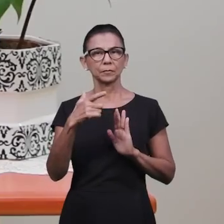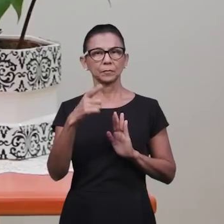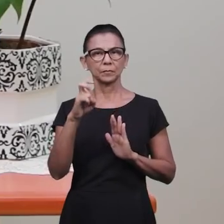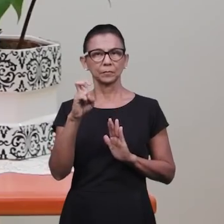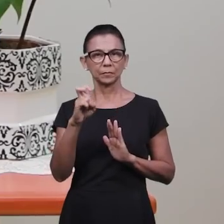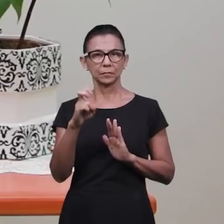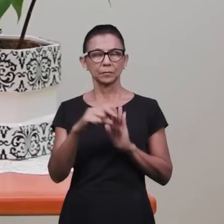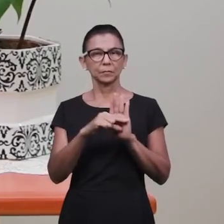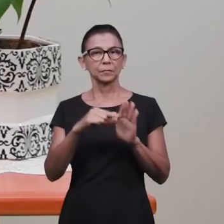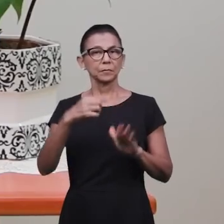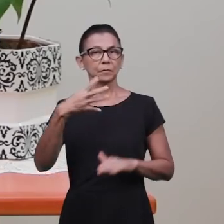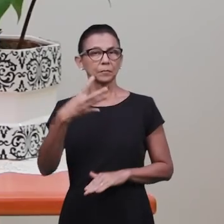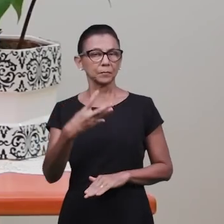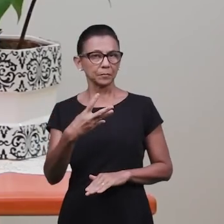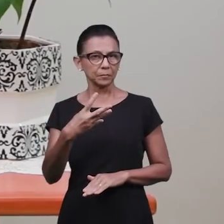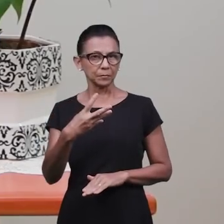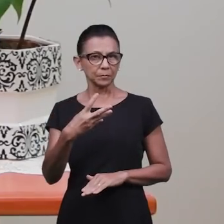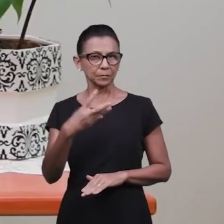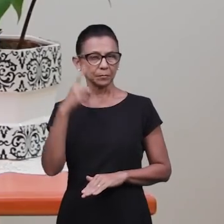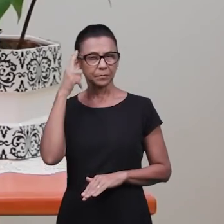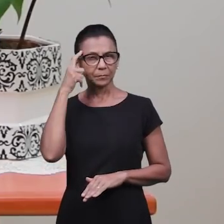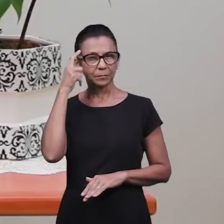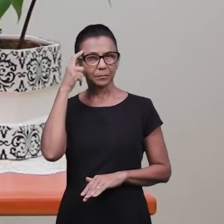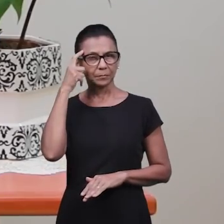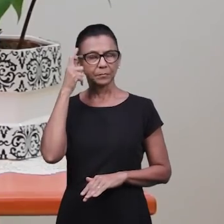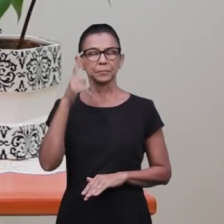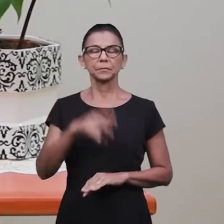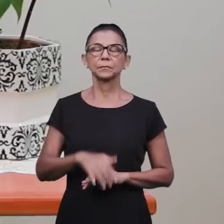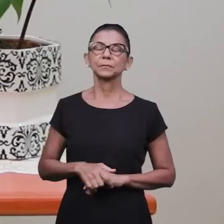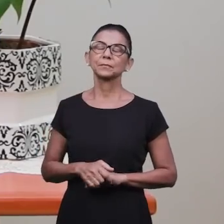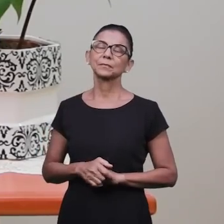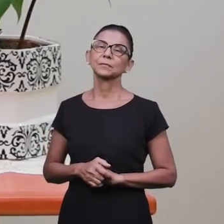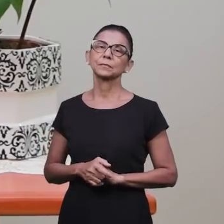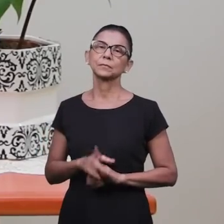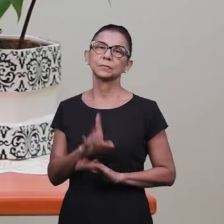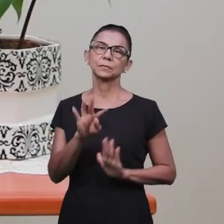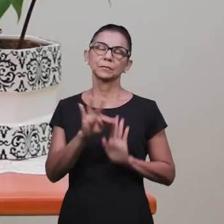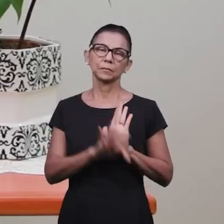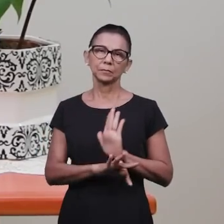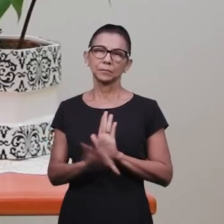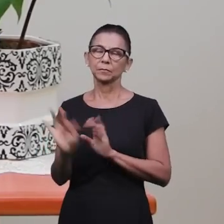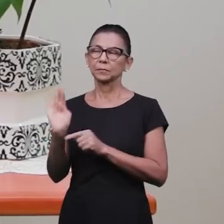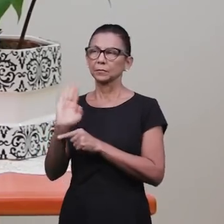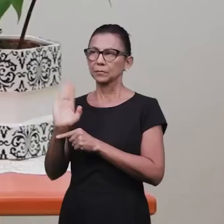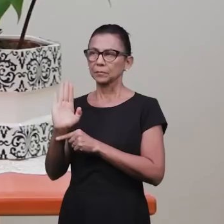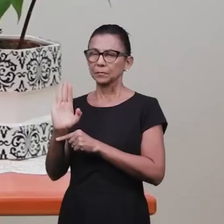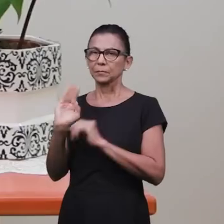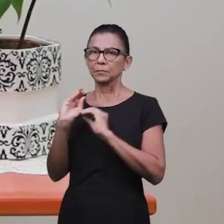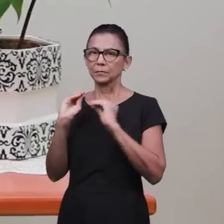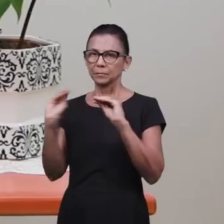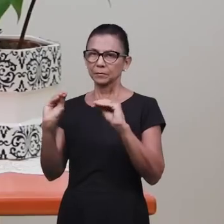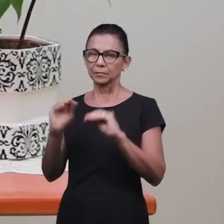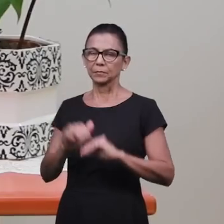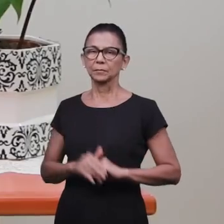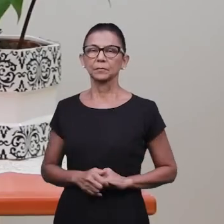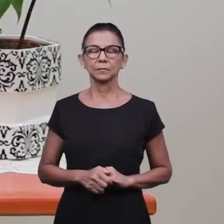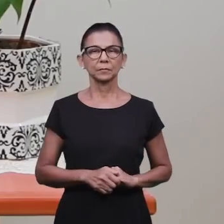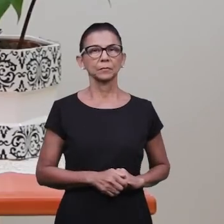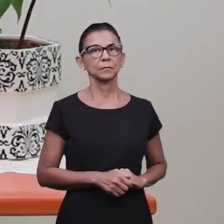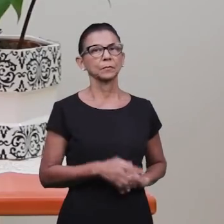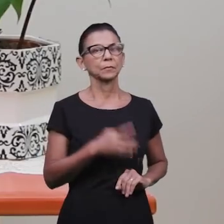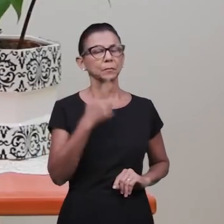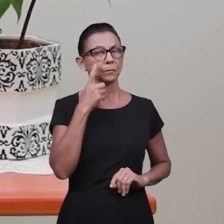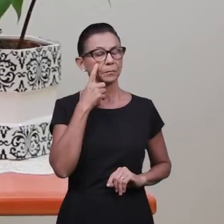Mateus 25:4 para meditarmos na palavra do Senhor. O texto vai ser